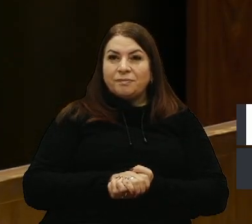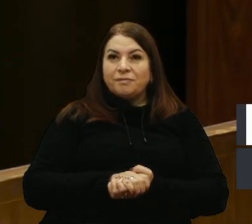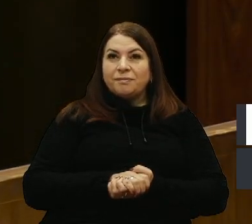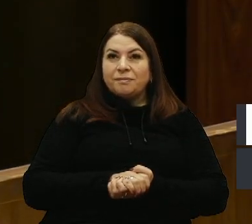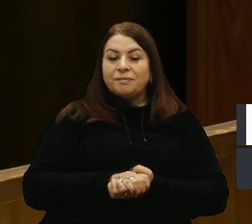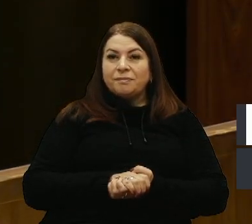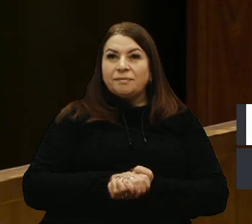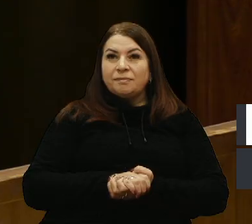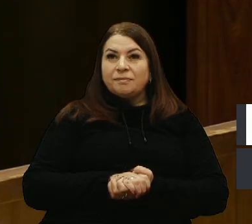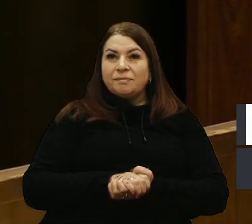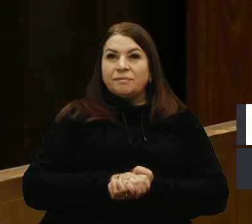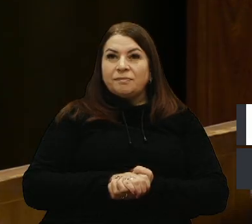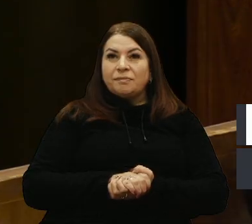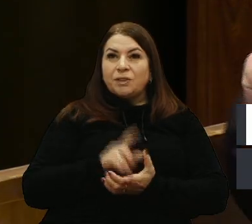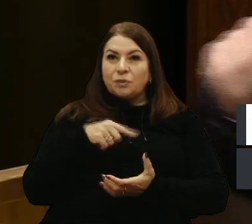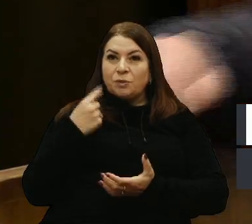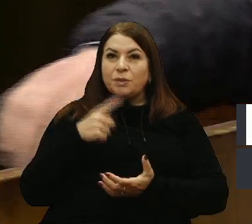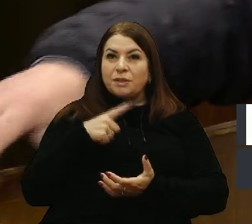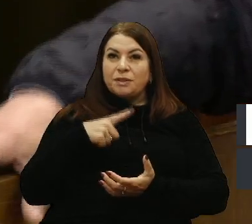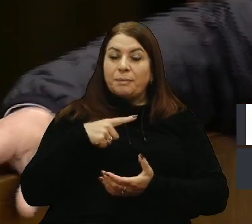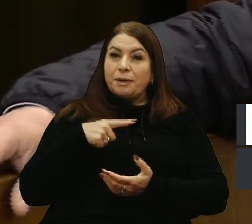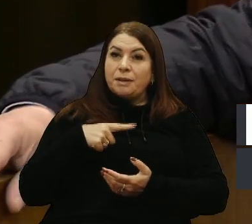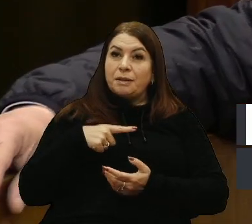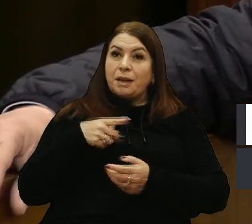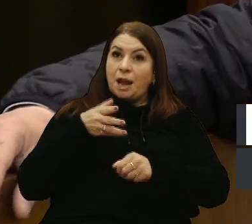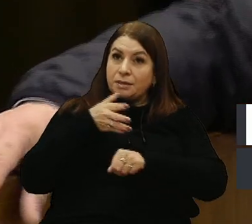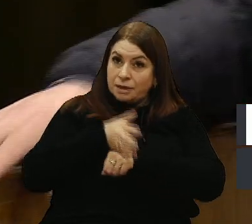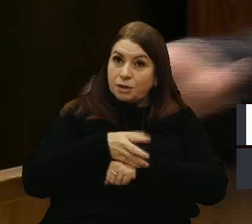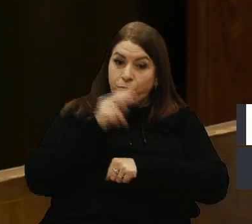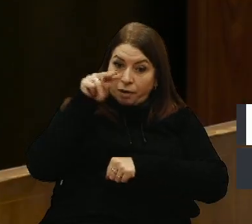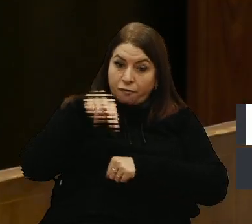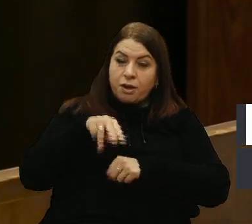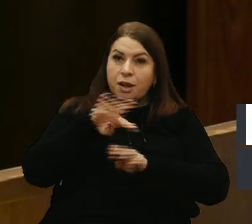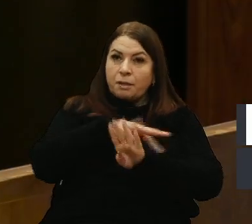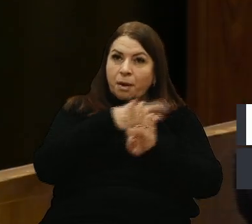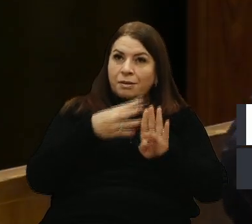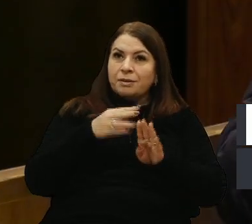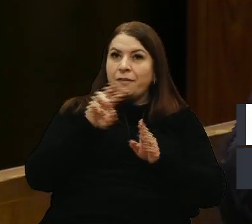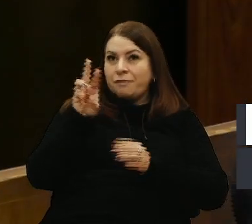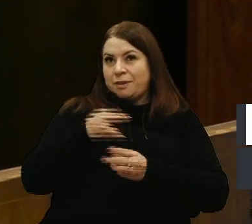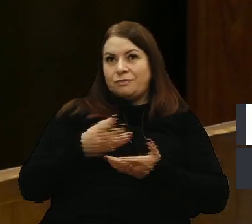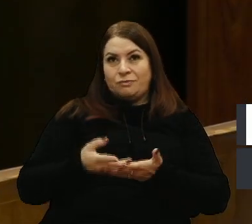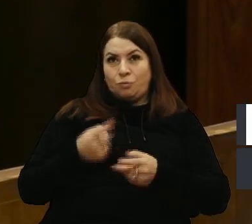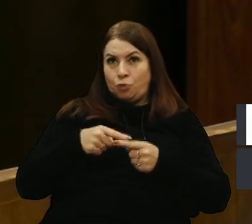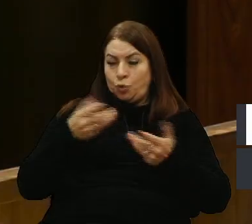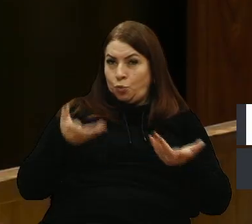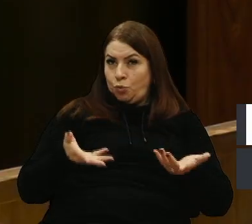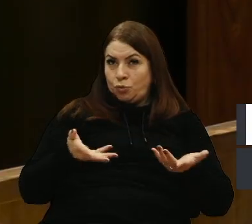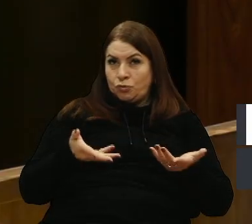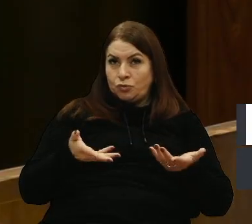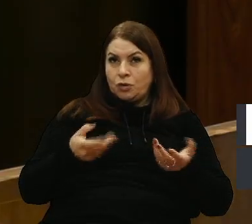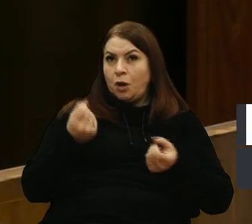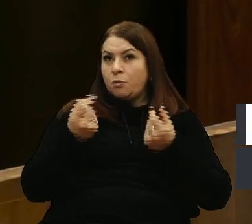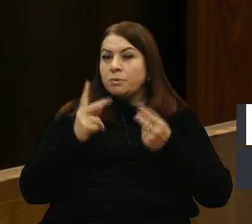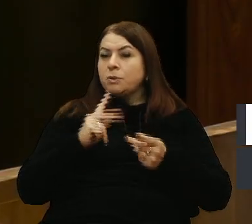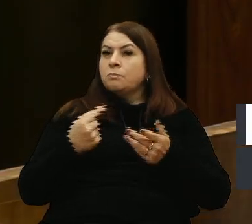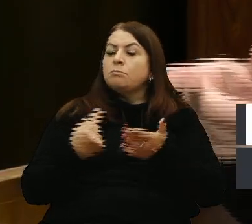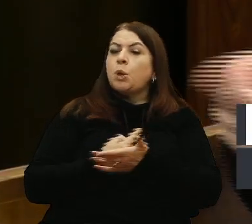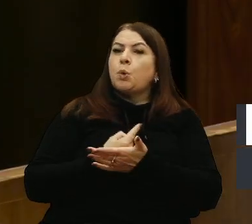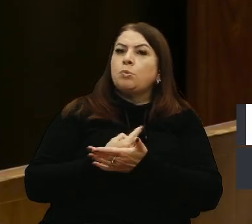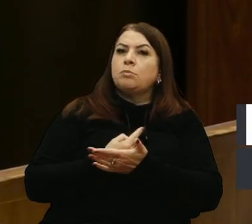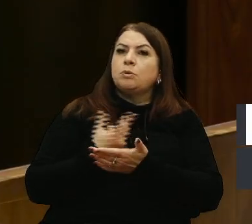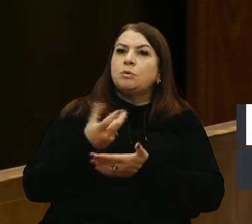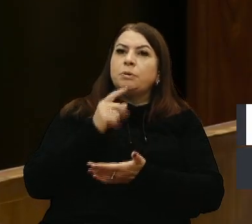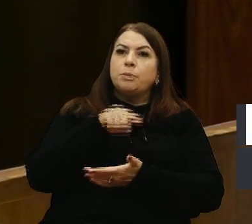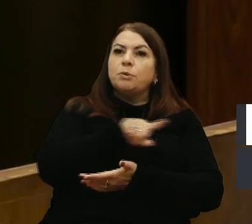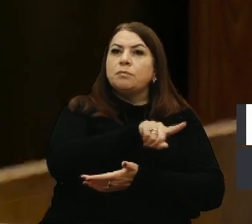Mas nós temos que ter acesso às planilhas da Visat. Porque hoje, meus amigos, algumas pessoas me perguntam, e eu queria